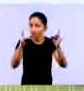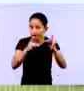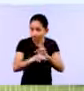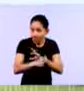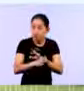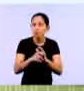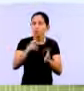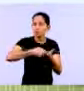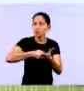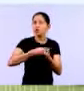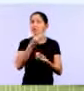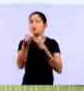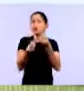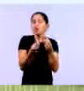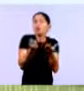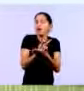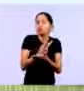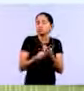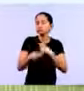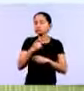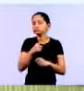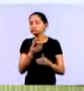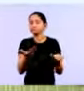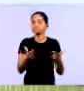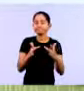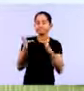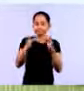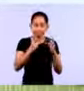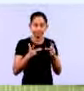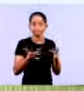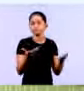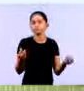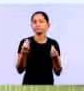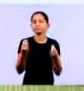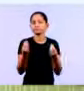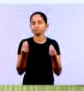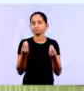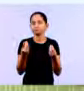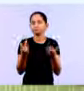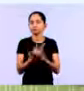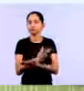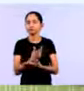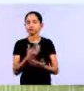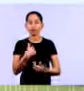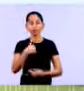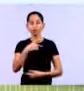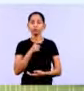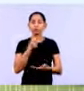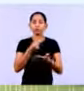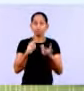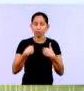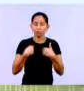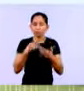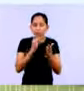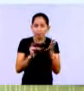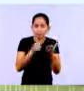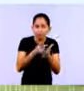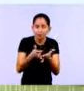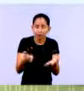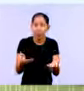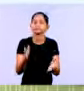ordenou, como que vai acontecer? Como se dá essa relação entre o ente político e eu, que sou contribuinte? Bom,